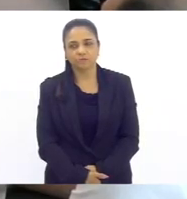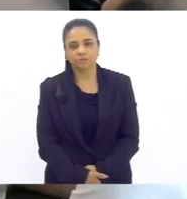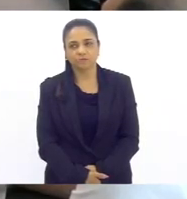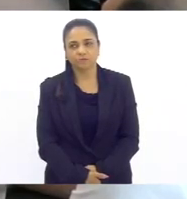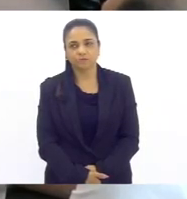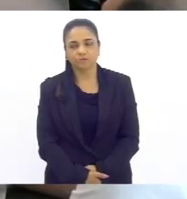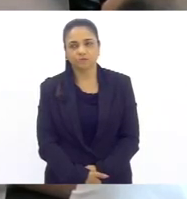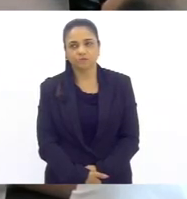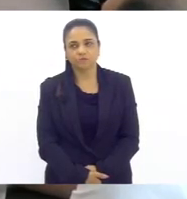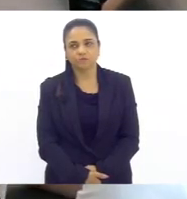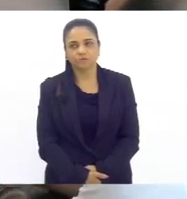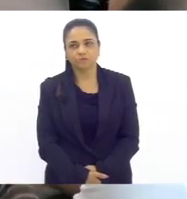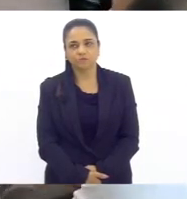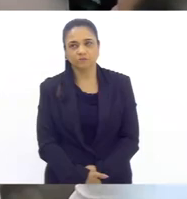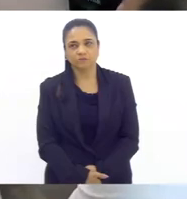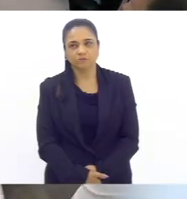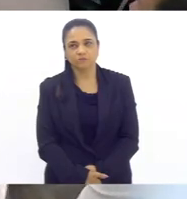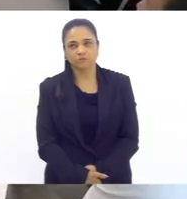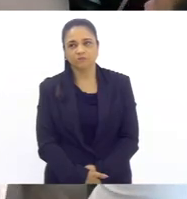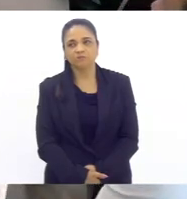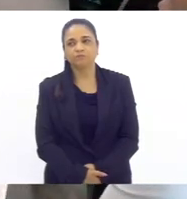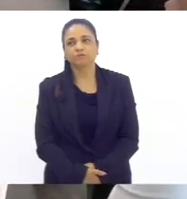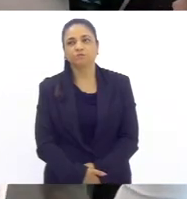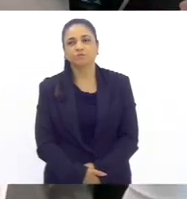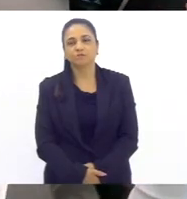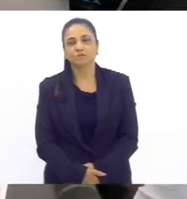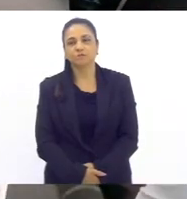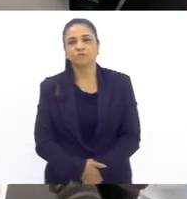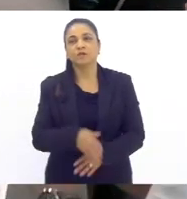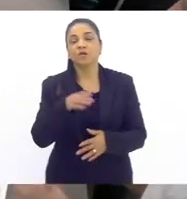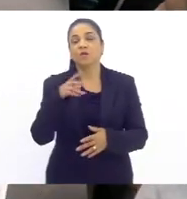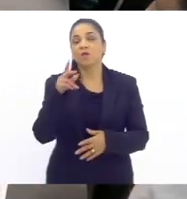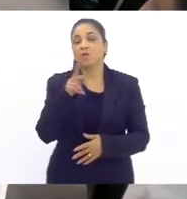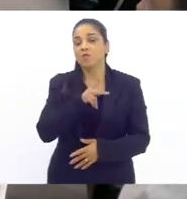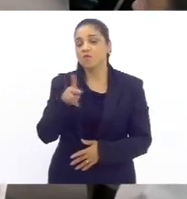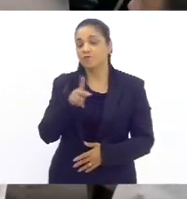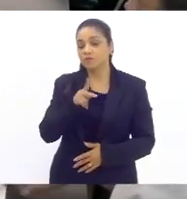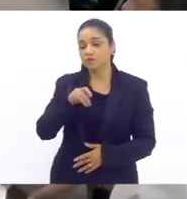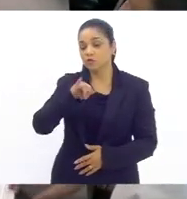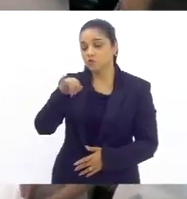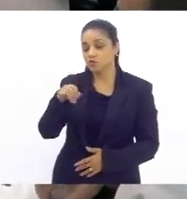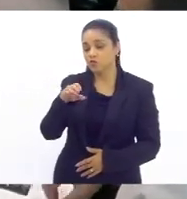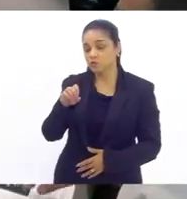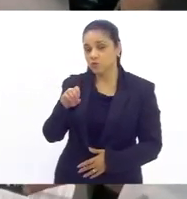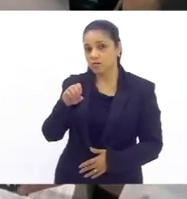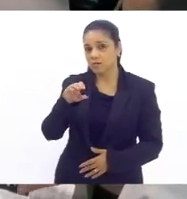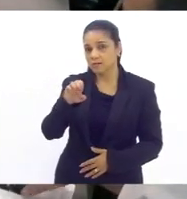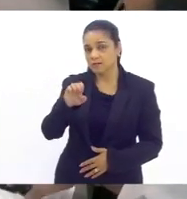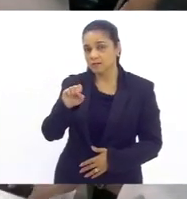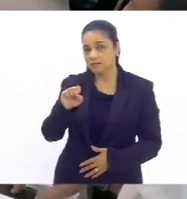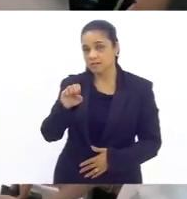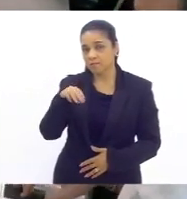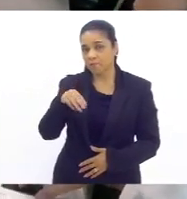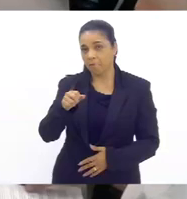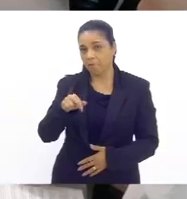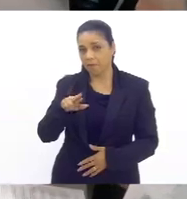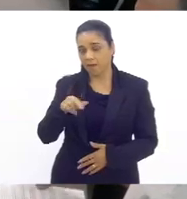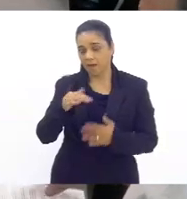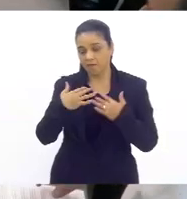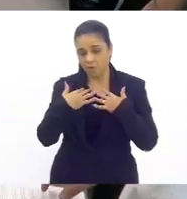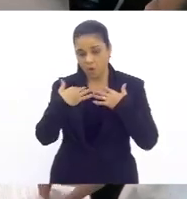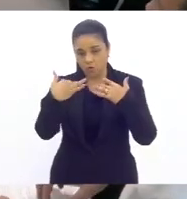tá bom pessoal Professor José Marvel é anunciar algumas audiências da comissão